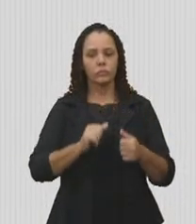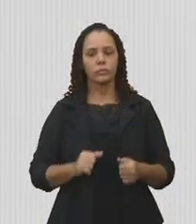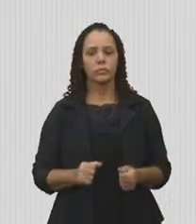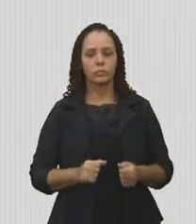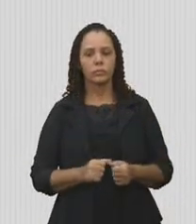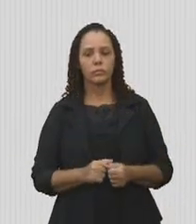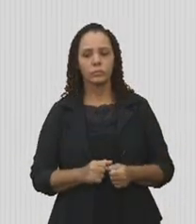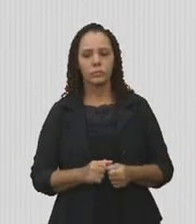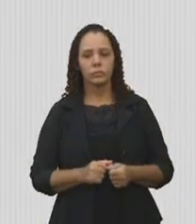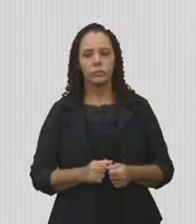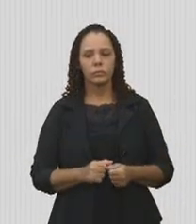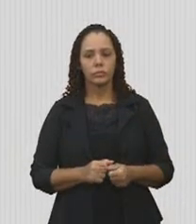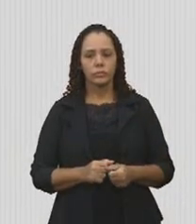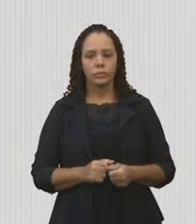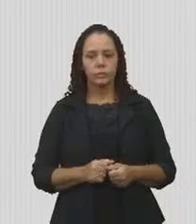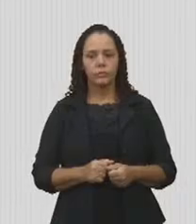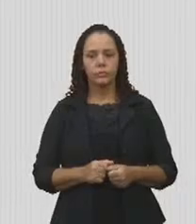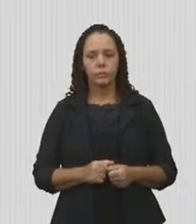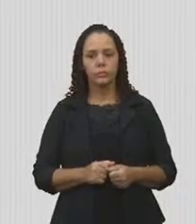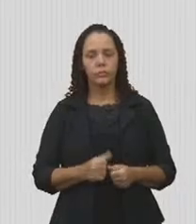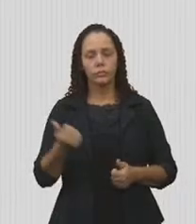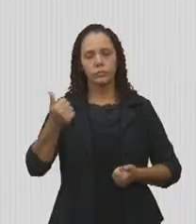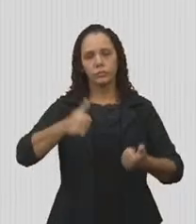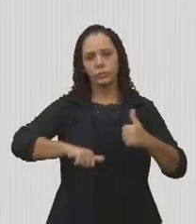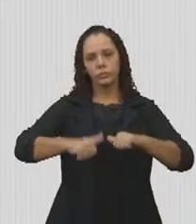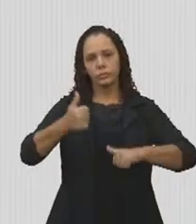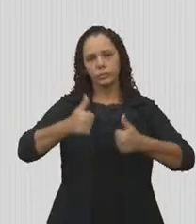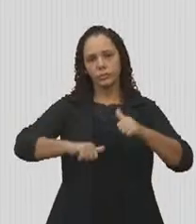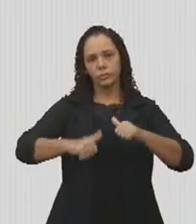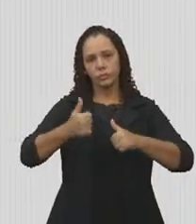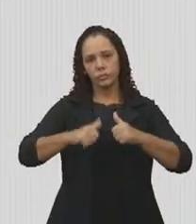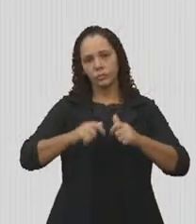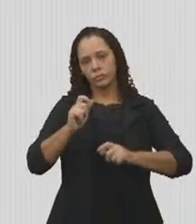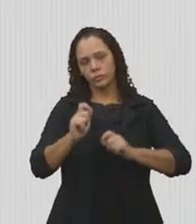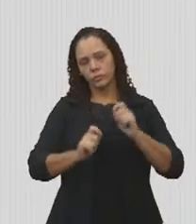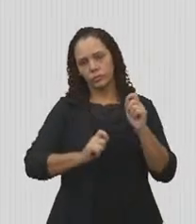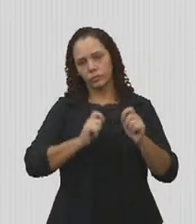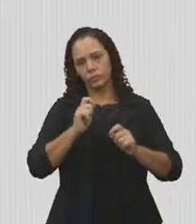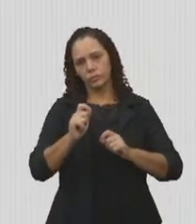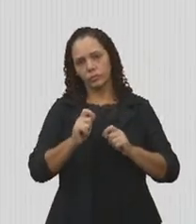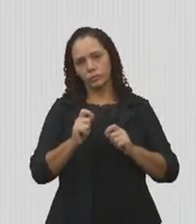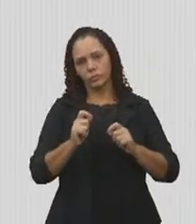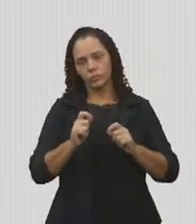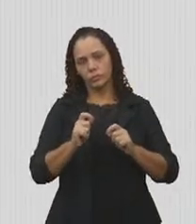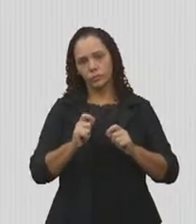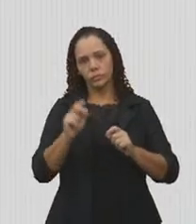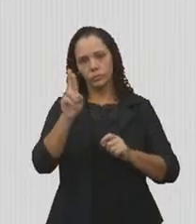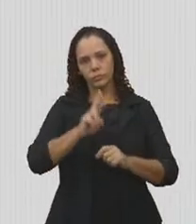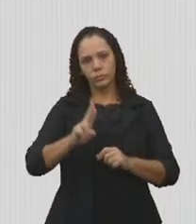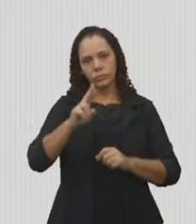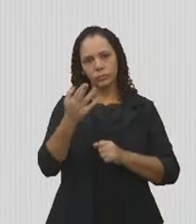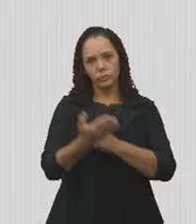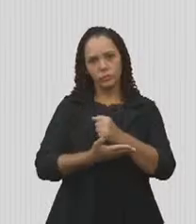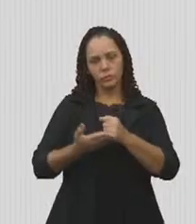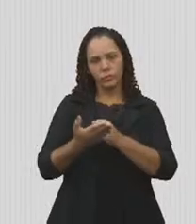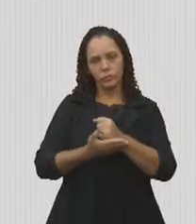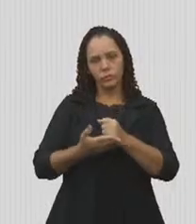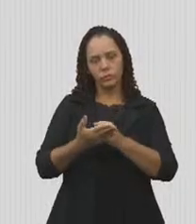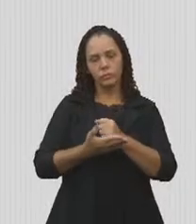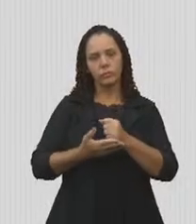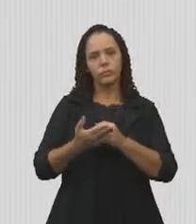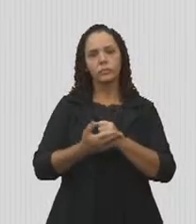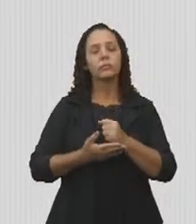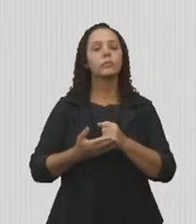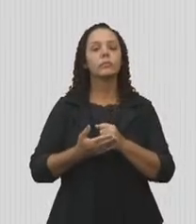por gentileza. E a gente avalia o desempenho com base nos indicadores pautados